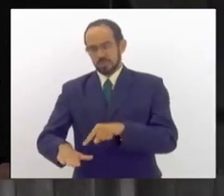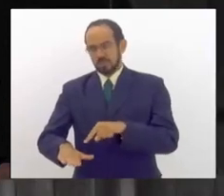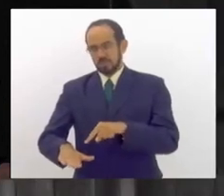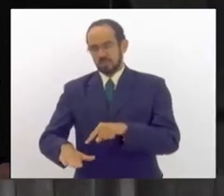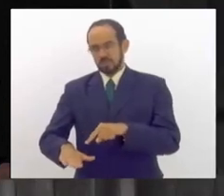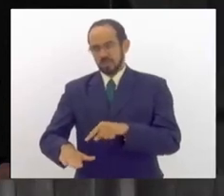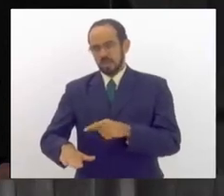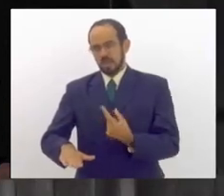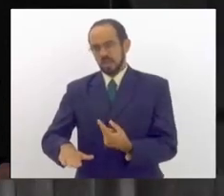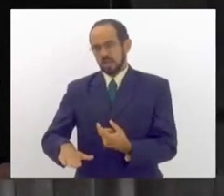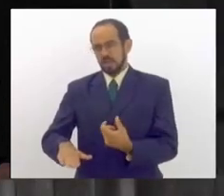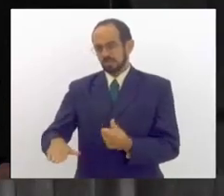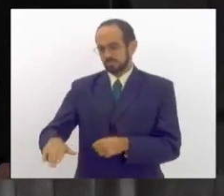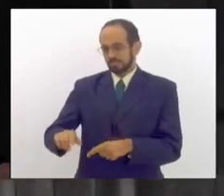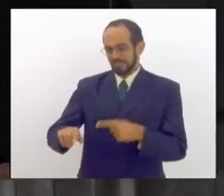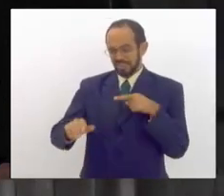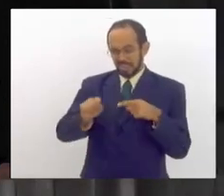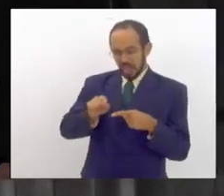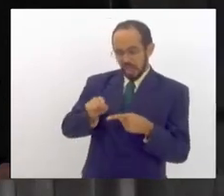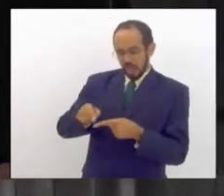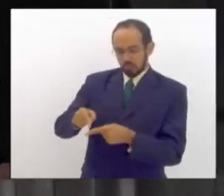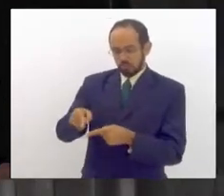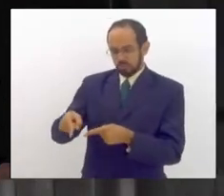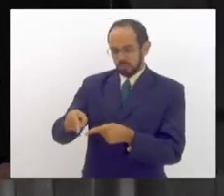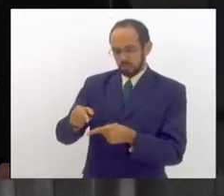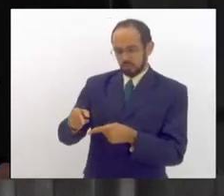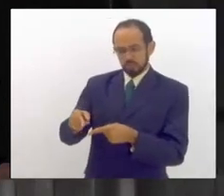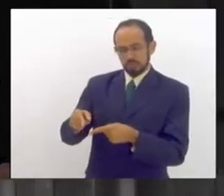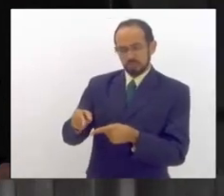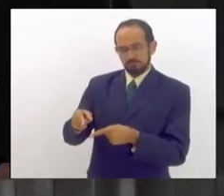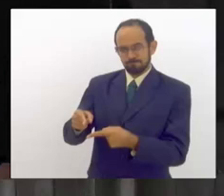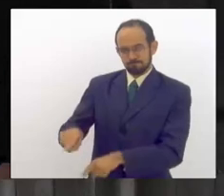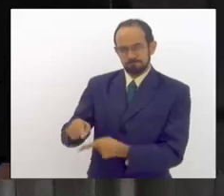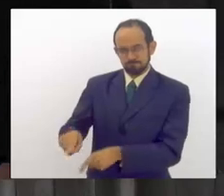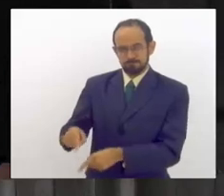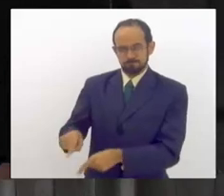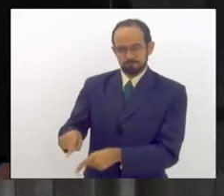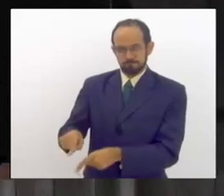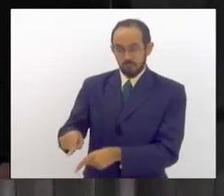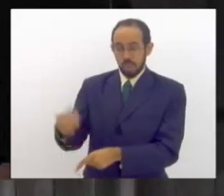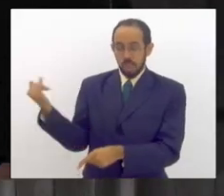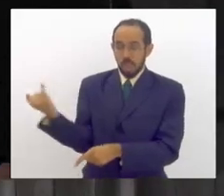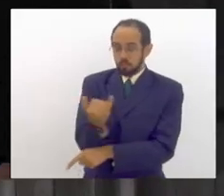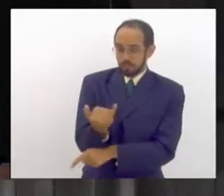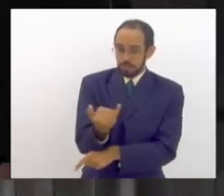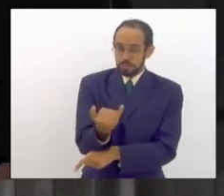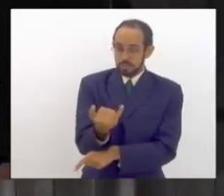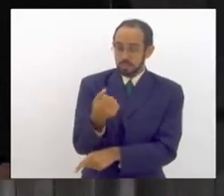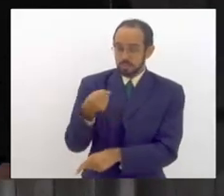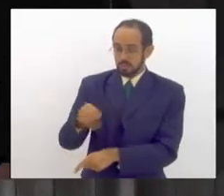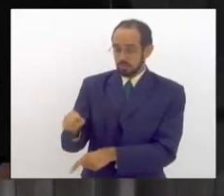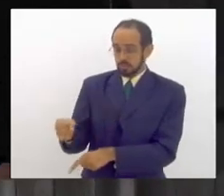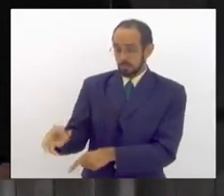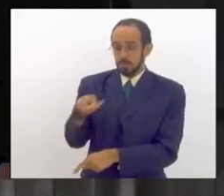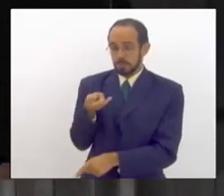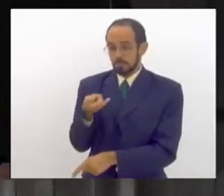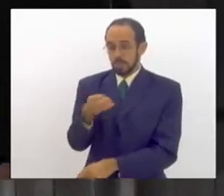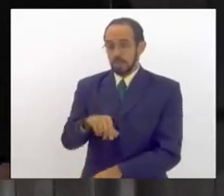ali sendo alvo de ataques, denuncie. Se você perceber que a